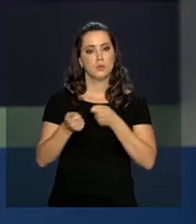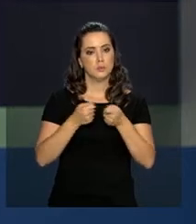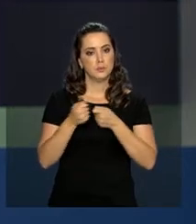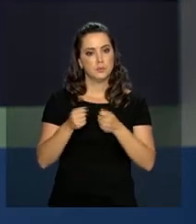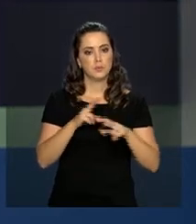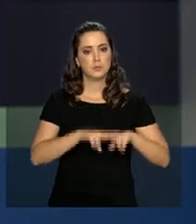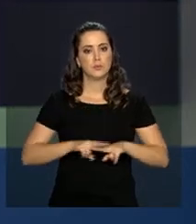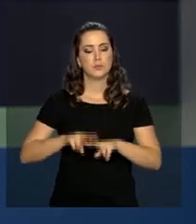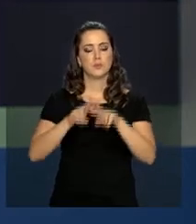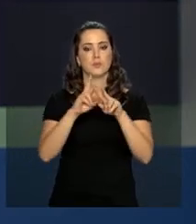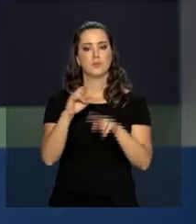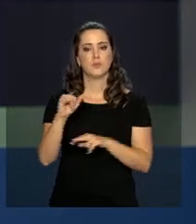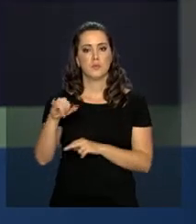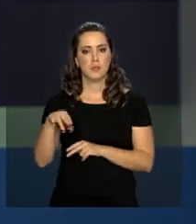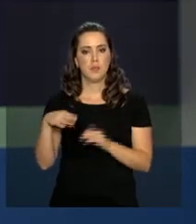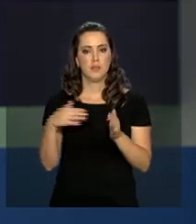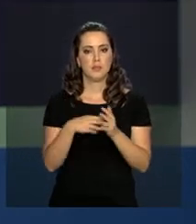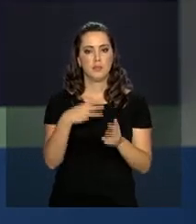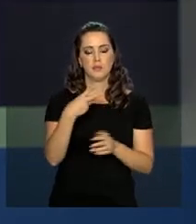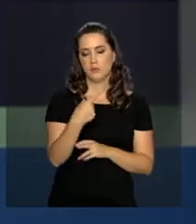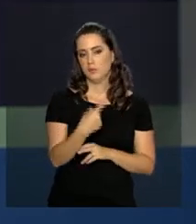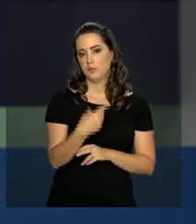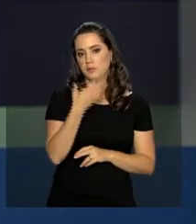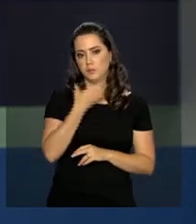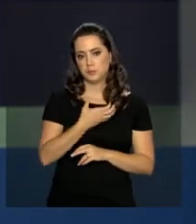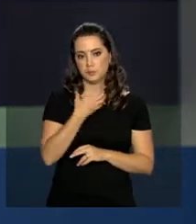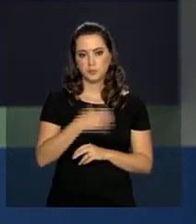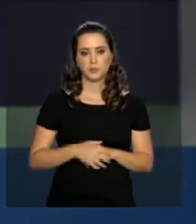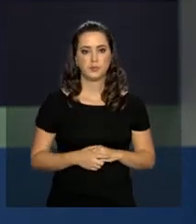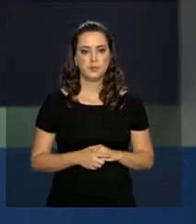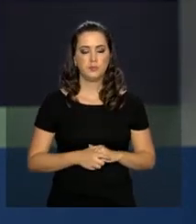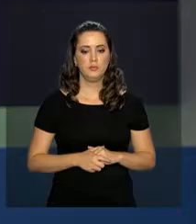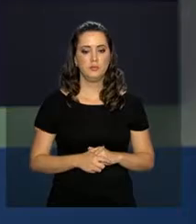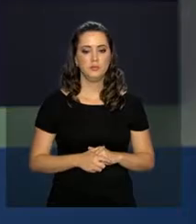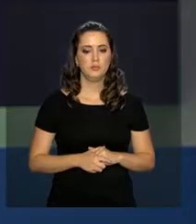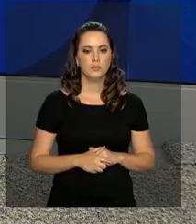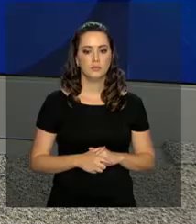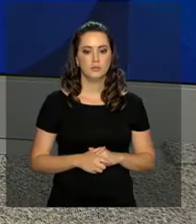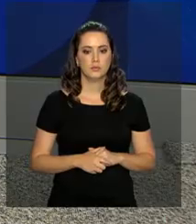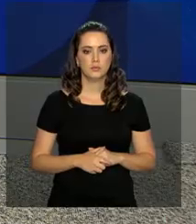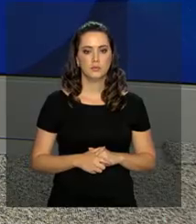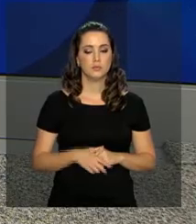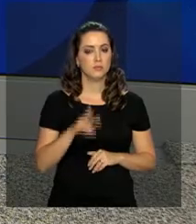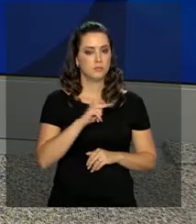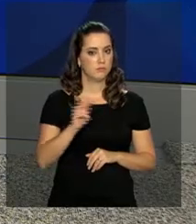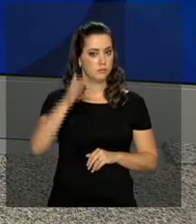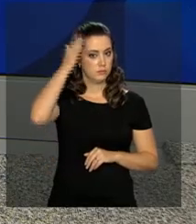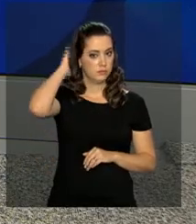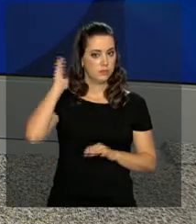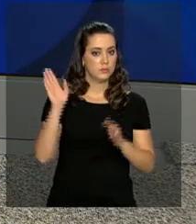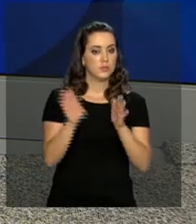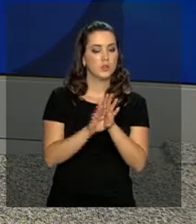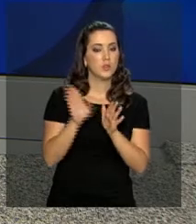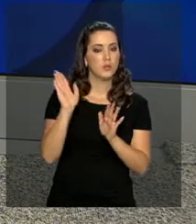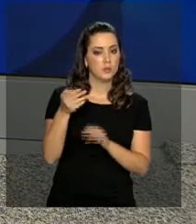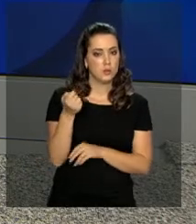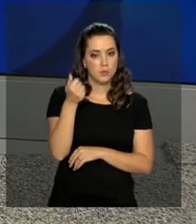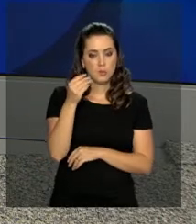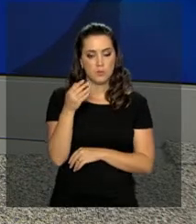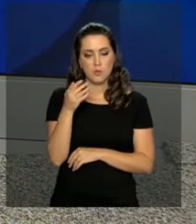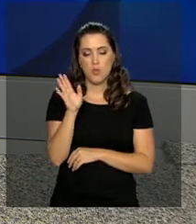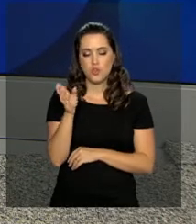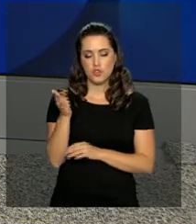das penitenciárias de roraima até o dia 31 de dezembro o presidente michel temer chegou agora